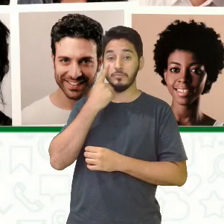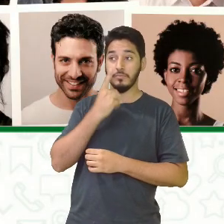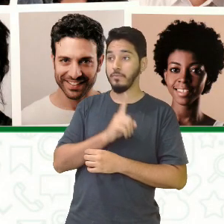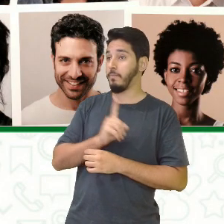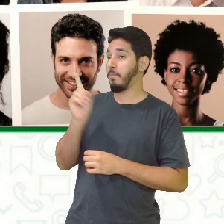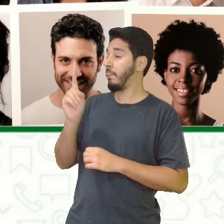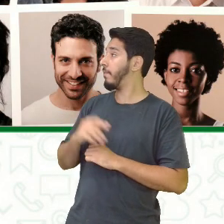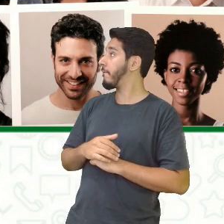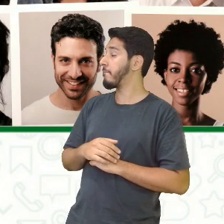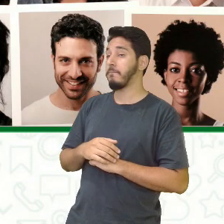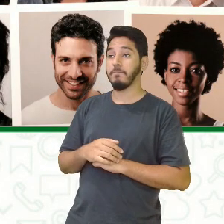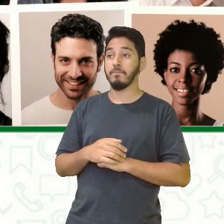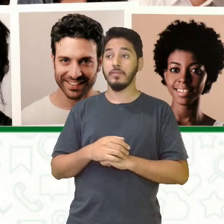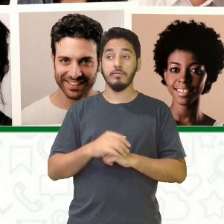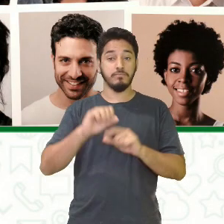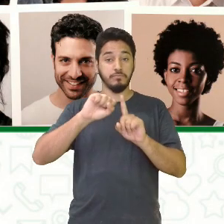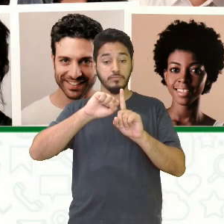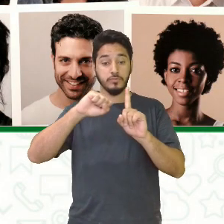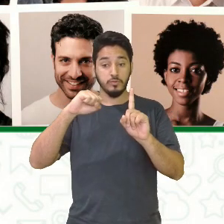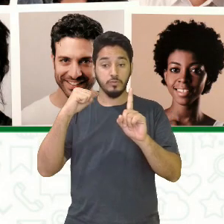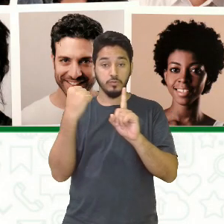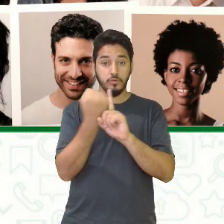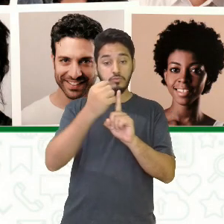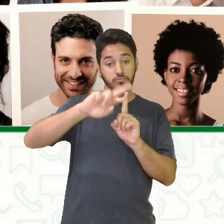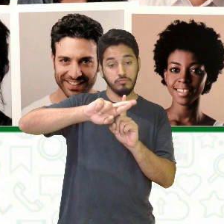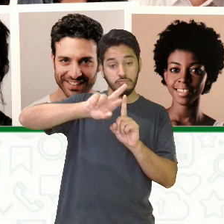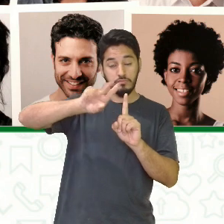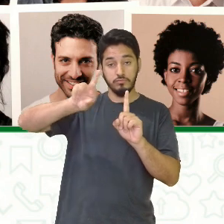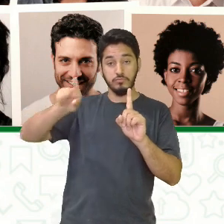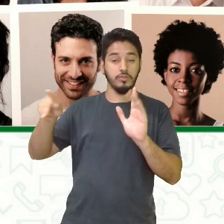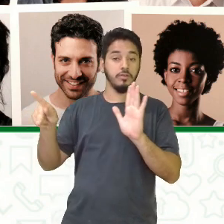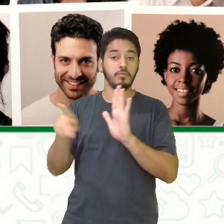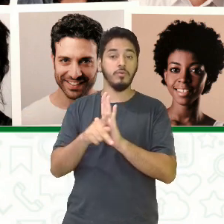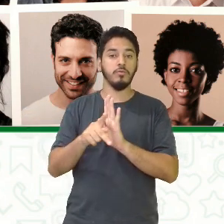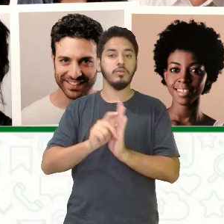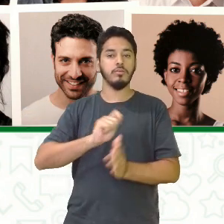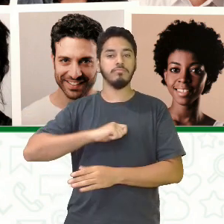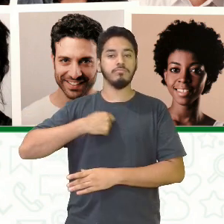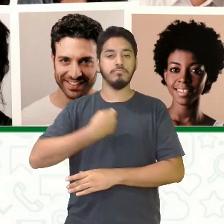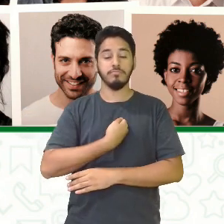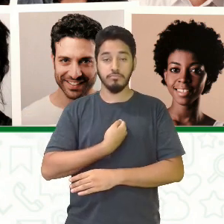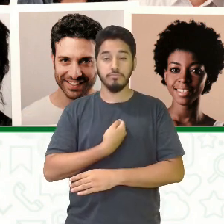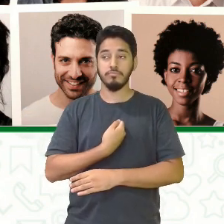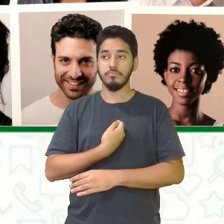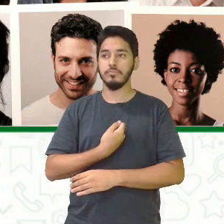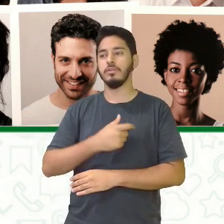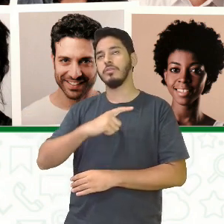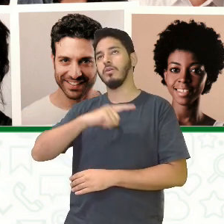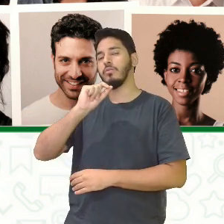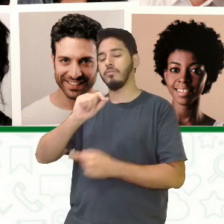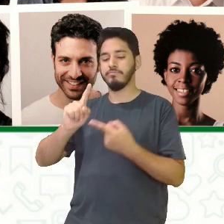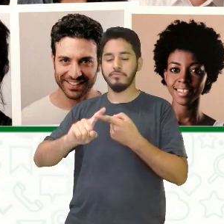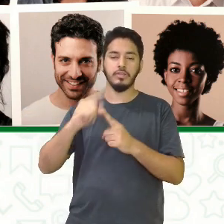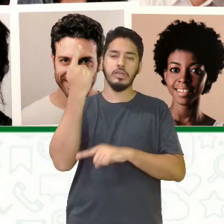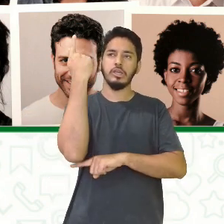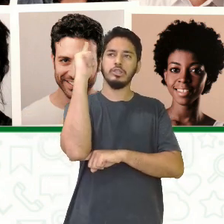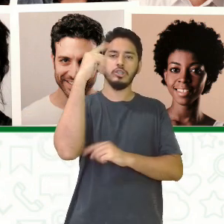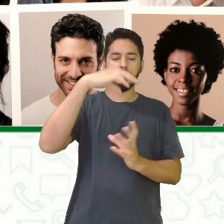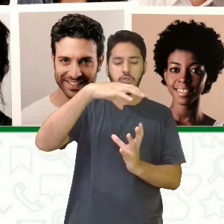a sociodiversidade é um ramo da antropologia, que se refere a fatores como distribuição